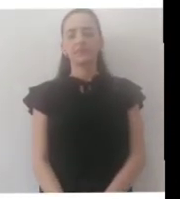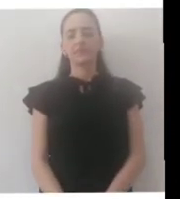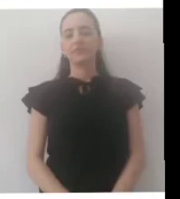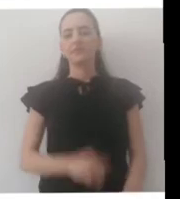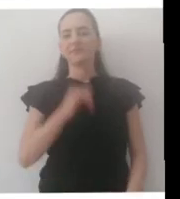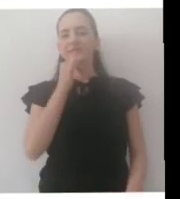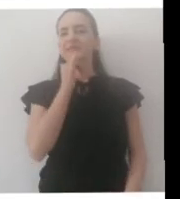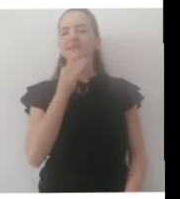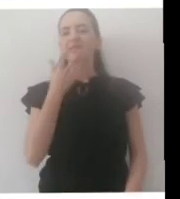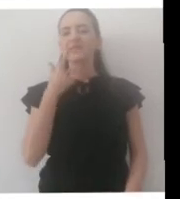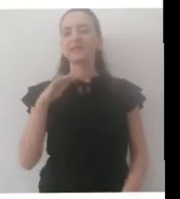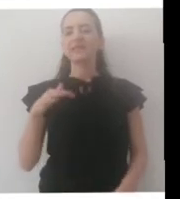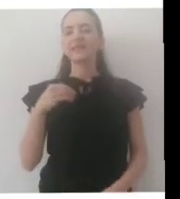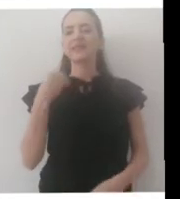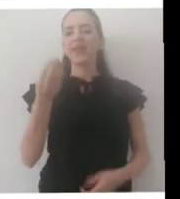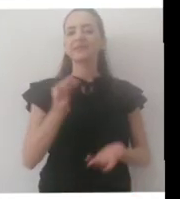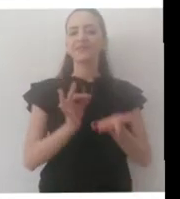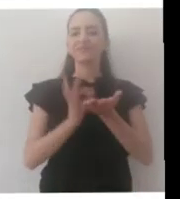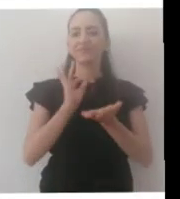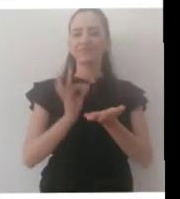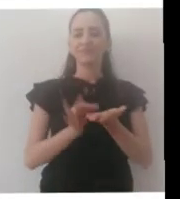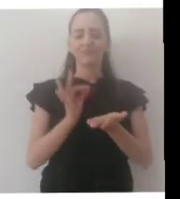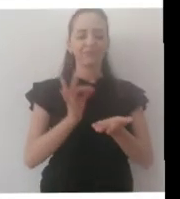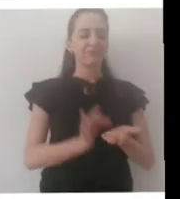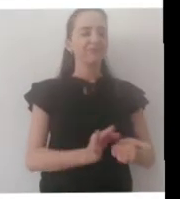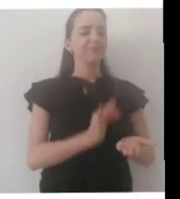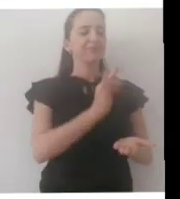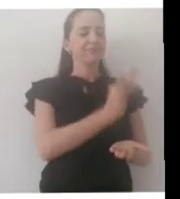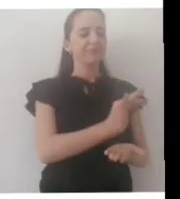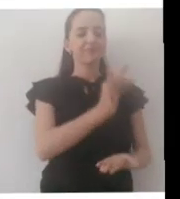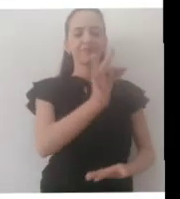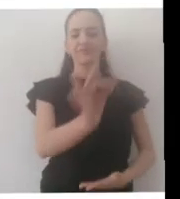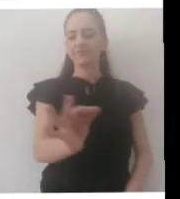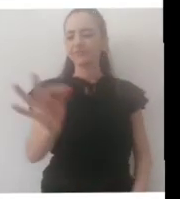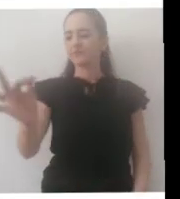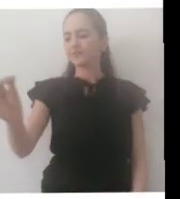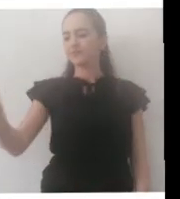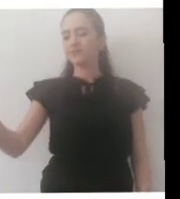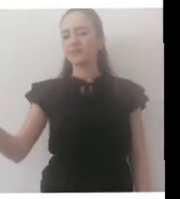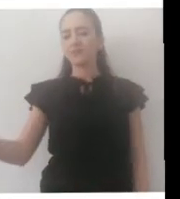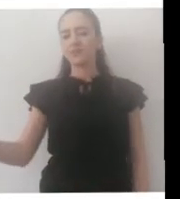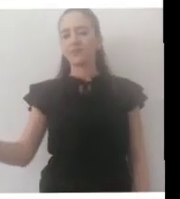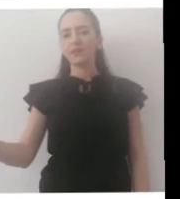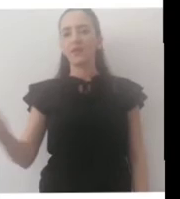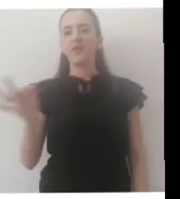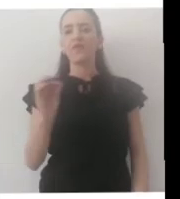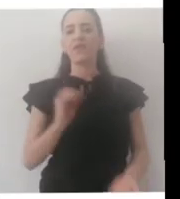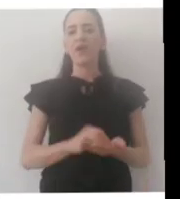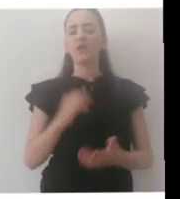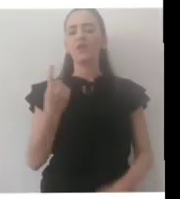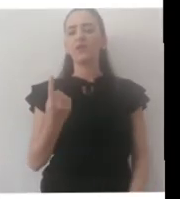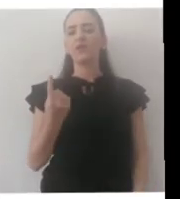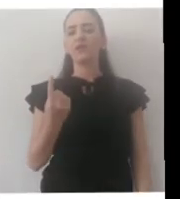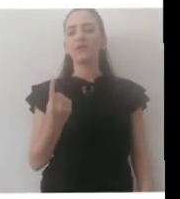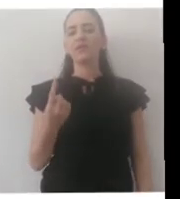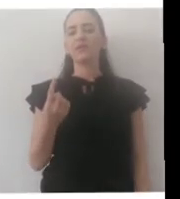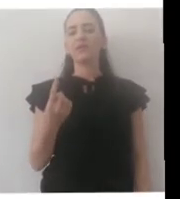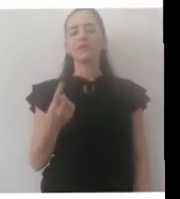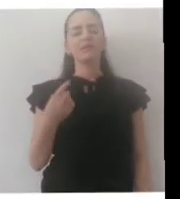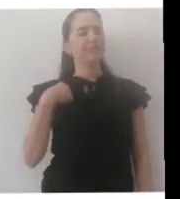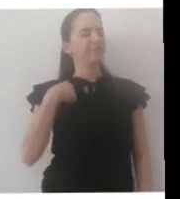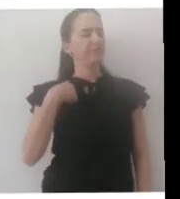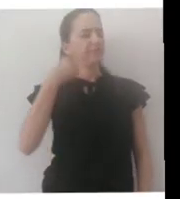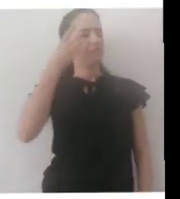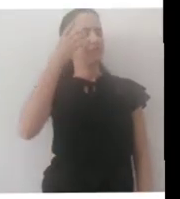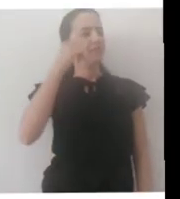poder concluir. Por exemplo, se uma criança está distribuindo xícaras e falta uma, pode ser que ela tenha esquecido de contar a